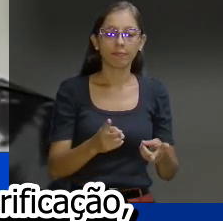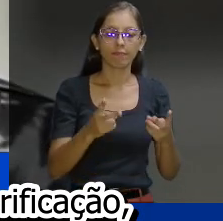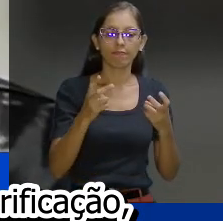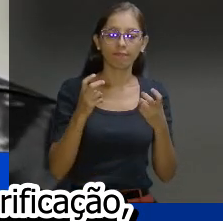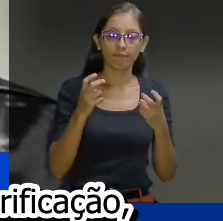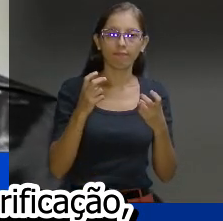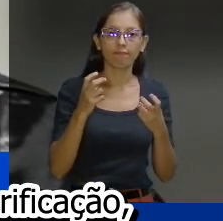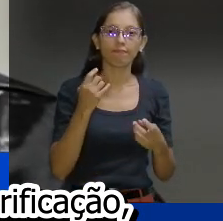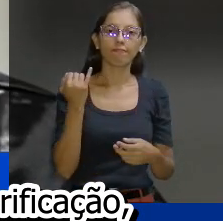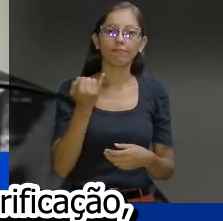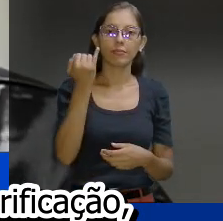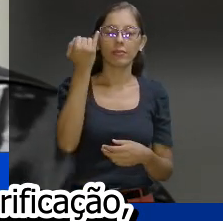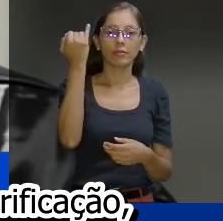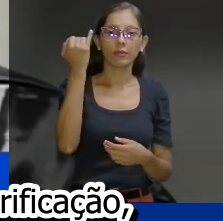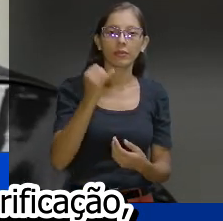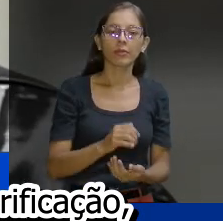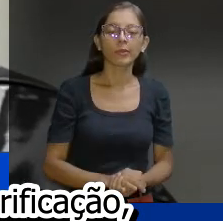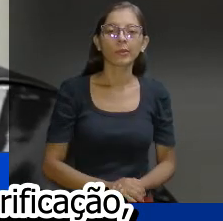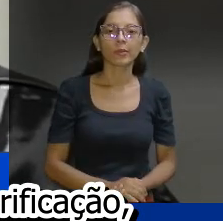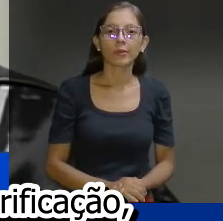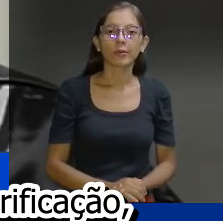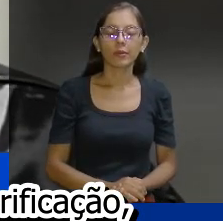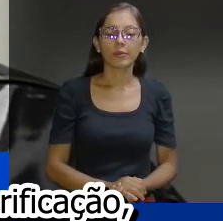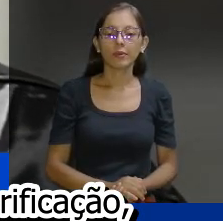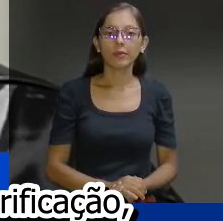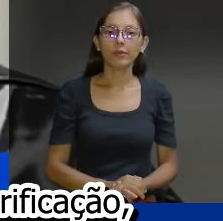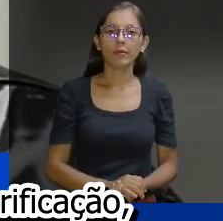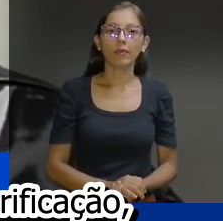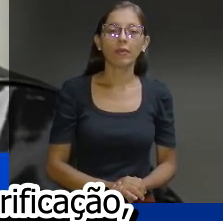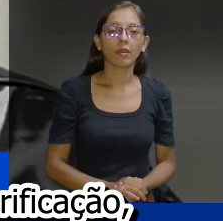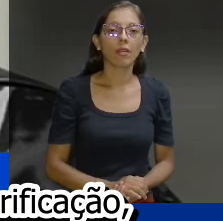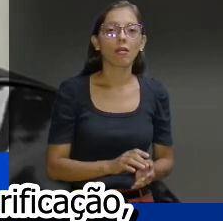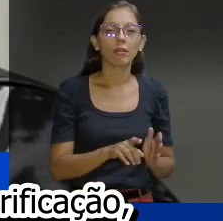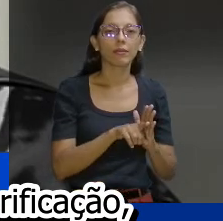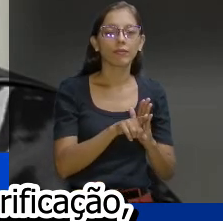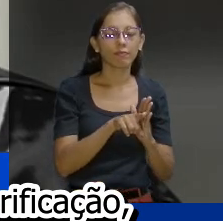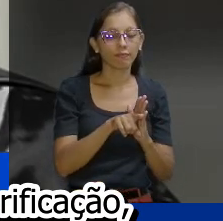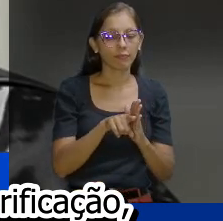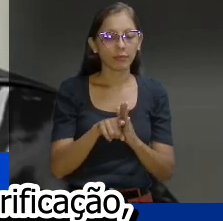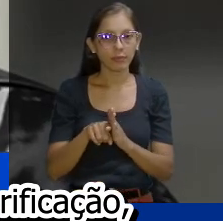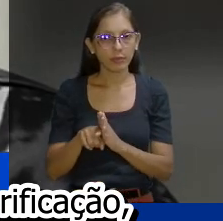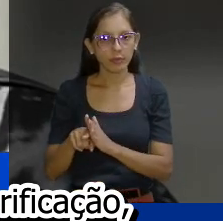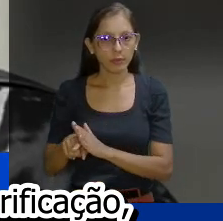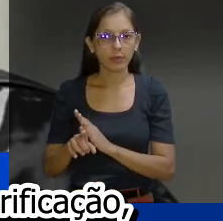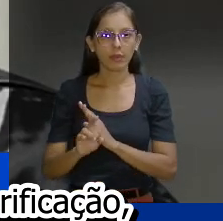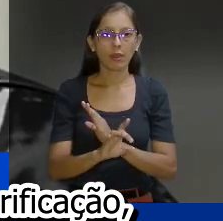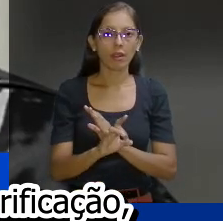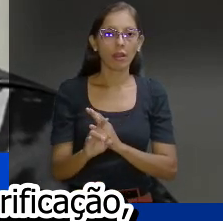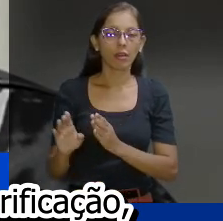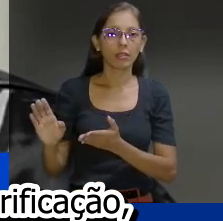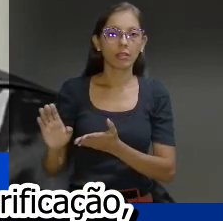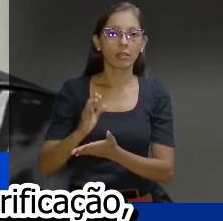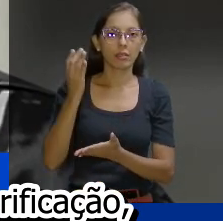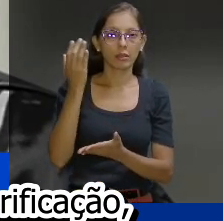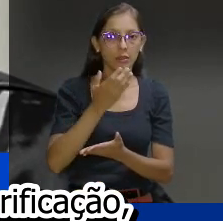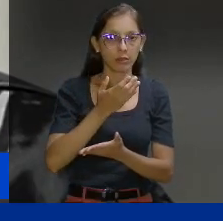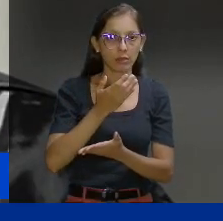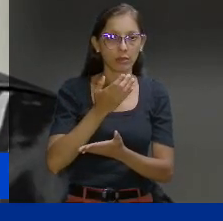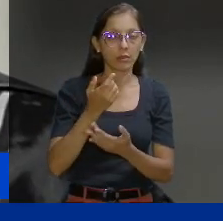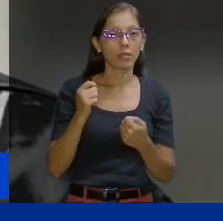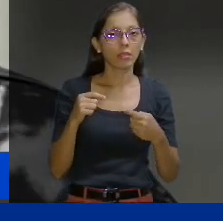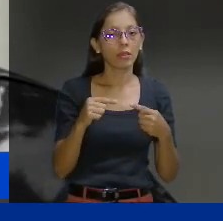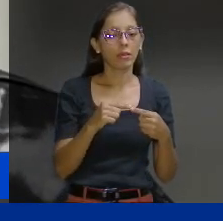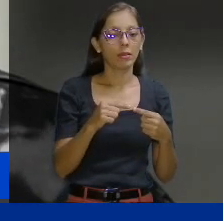a hipótese da verificação, da análise, a infringência ou não de tais